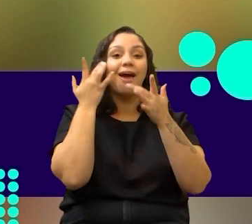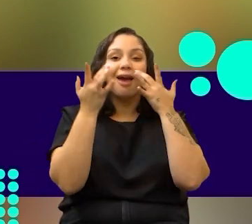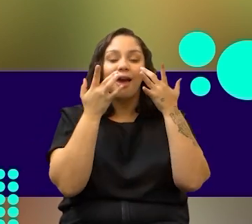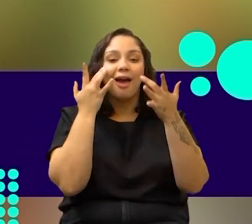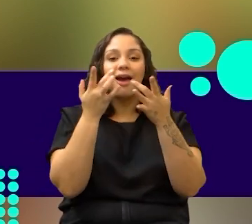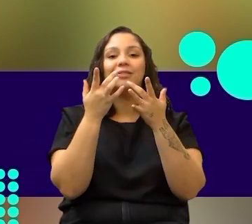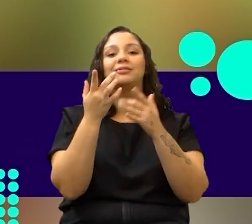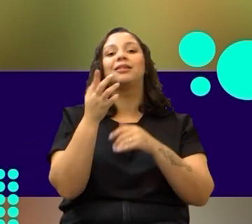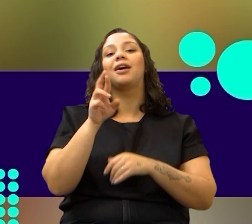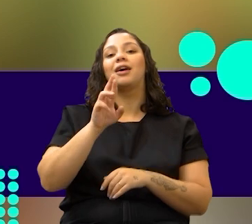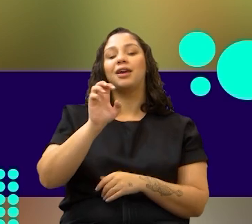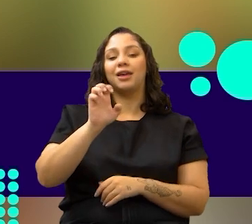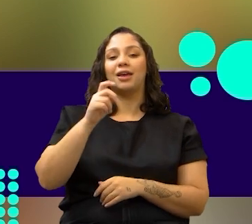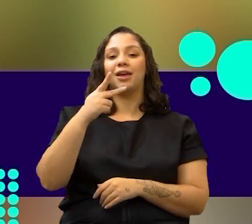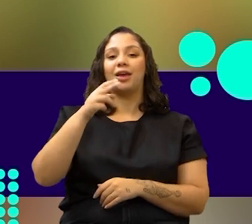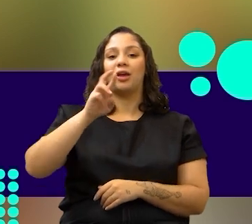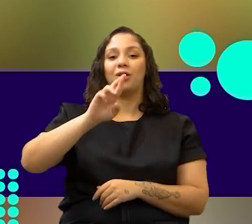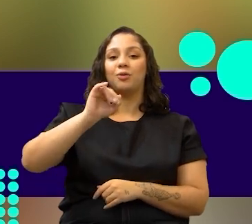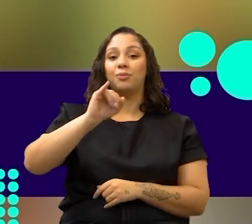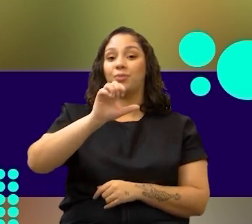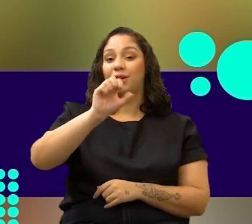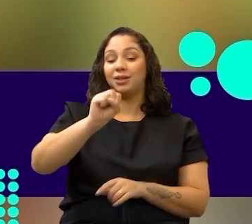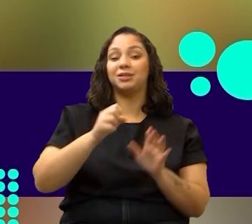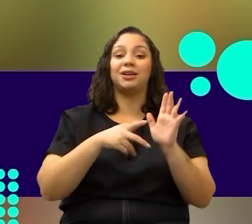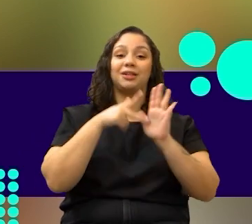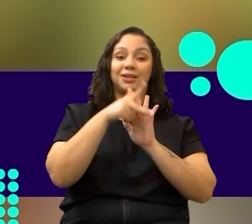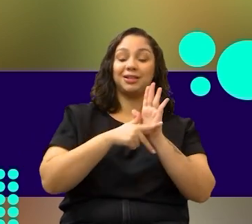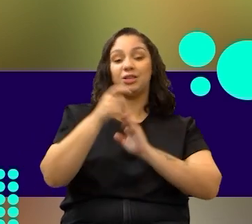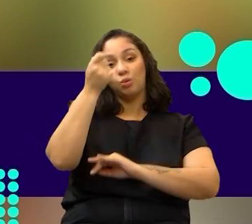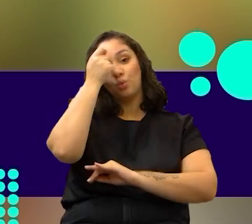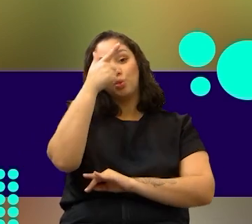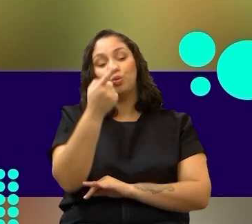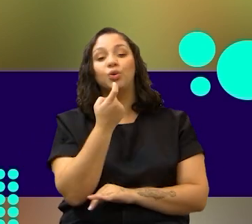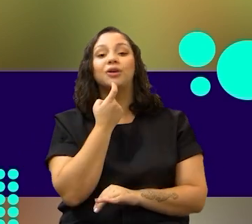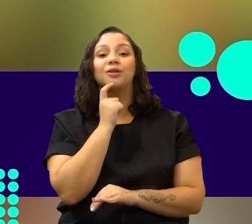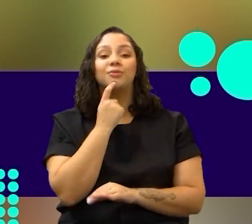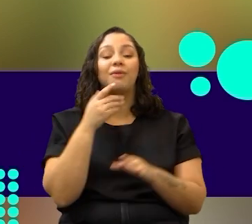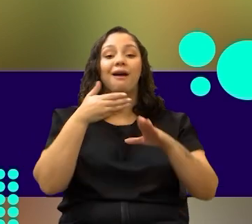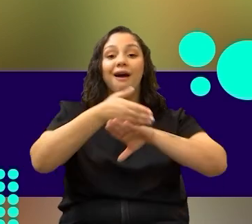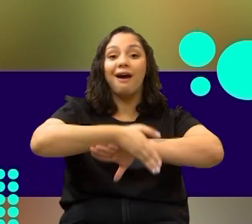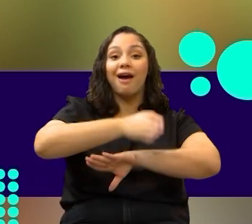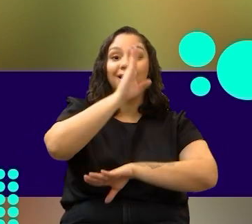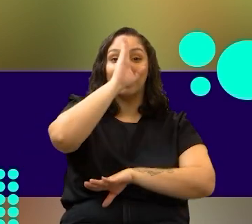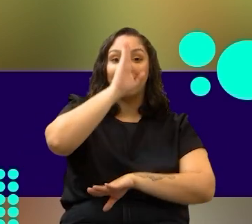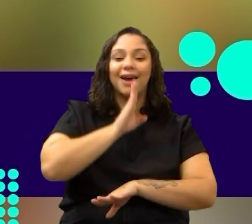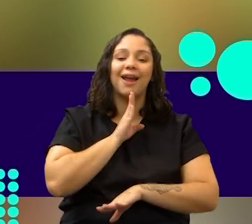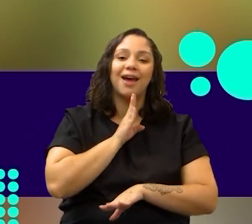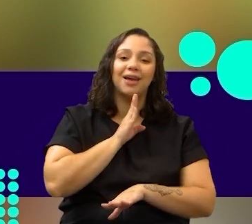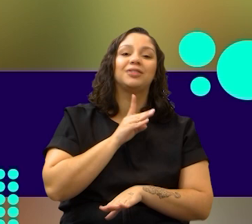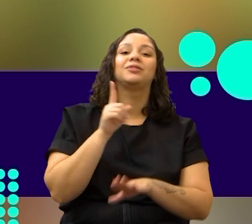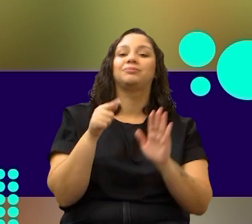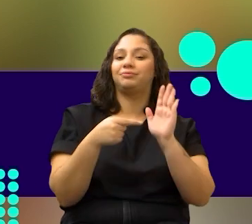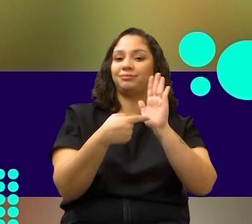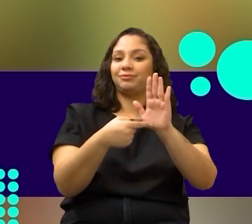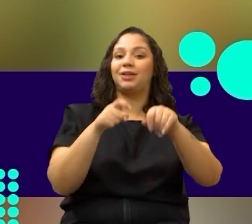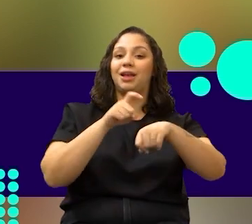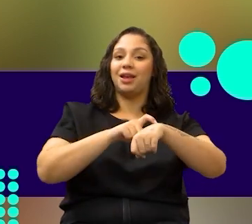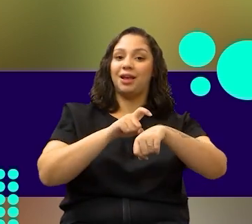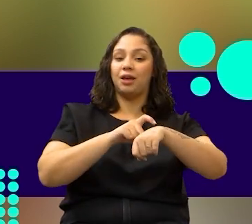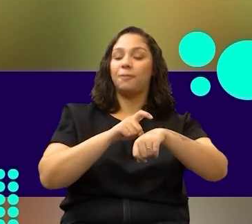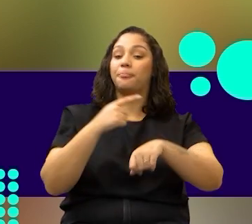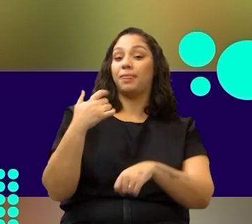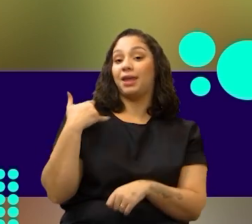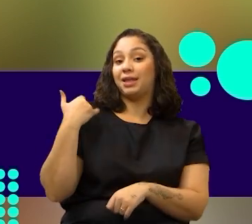peça Reprise. Na Sala dos Toninhos, na Estação Cultura de Campinas, a entrada é gratuita e é indicada